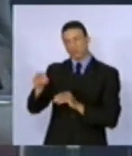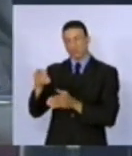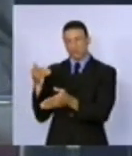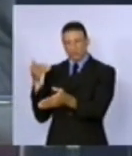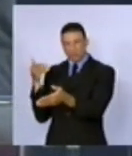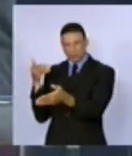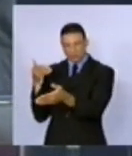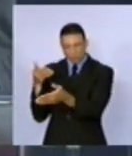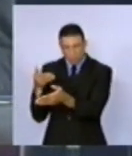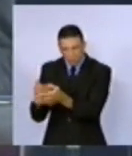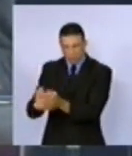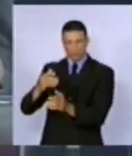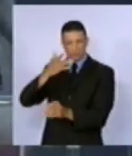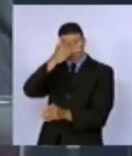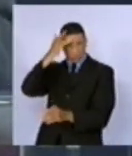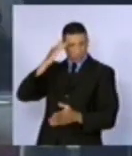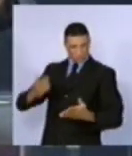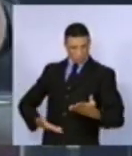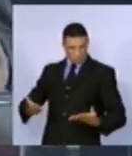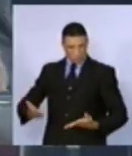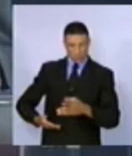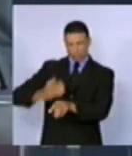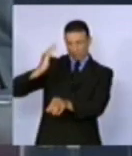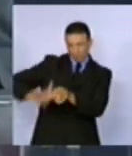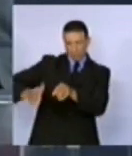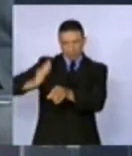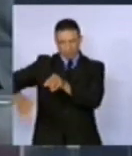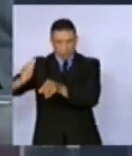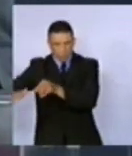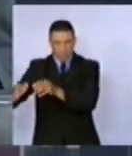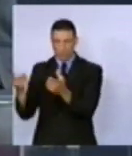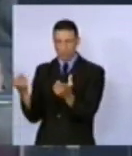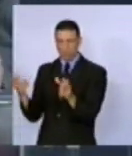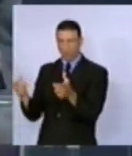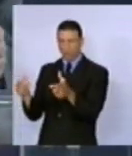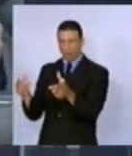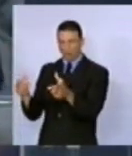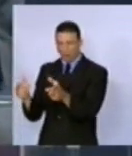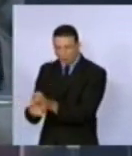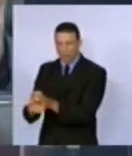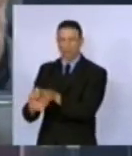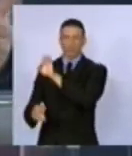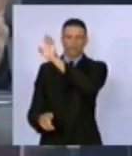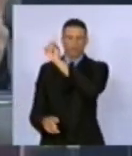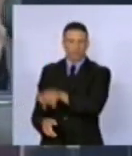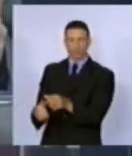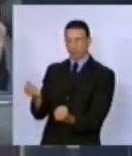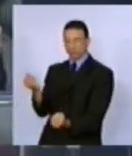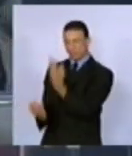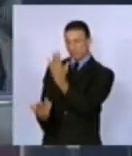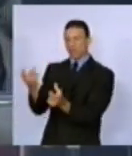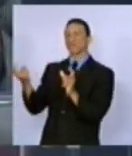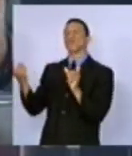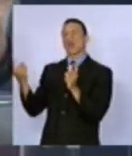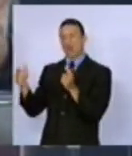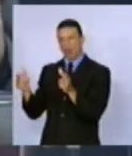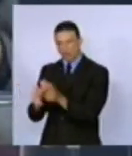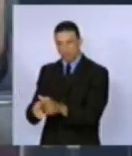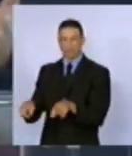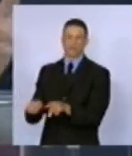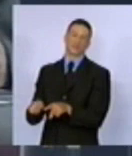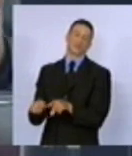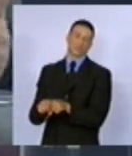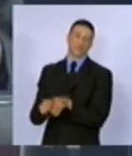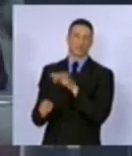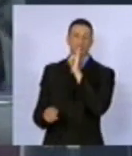dessa mão de obra que ao longo do tempo essa mão de obra tende a a desaparecer a mão de obra